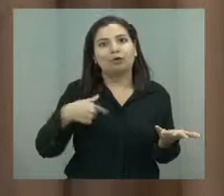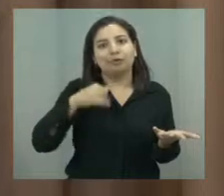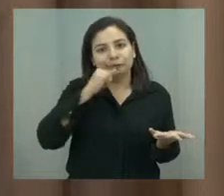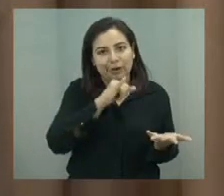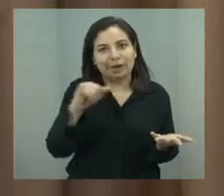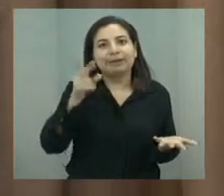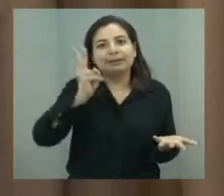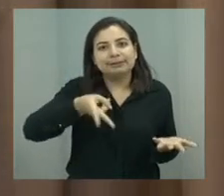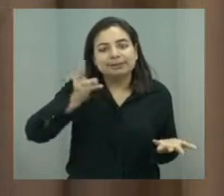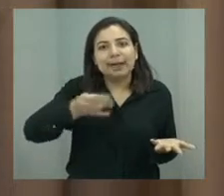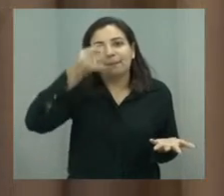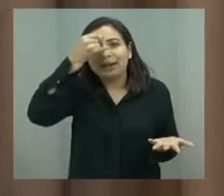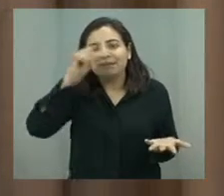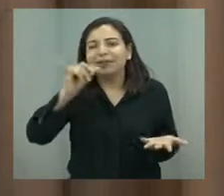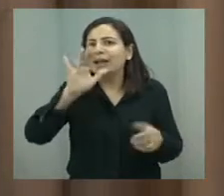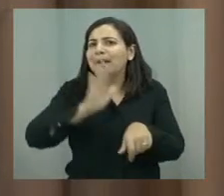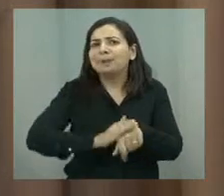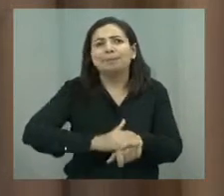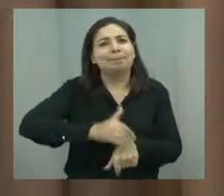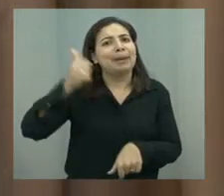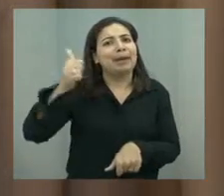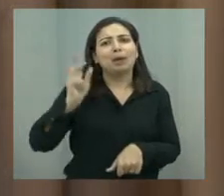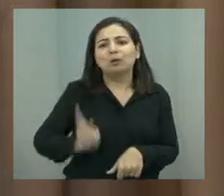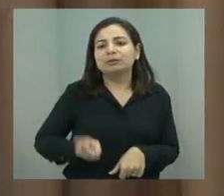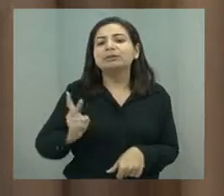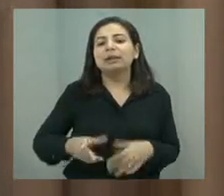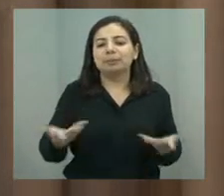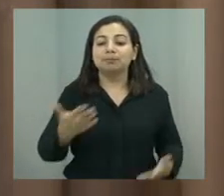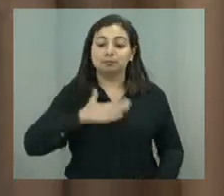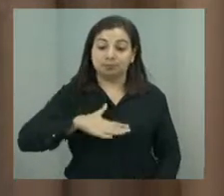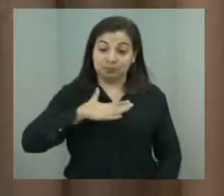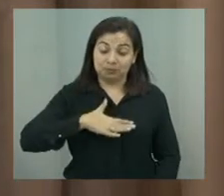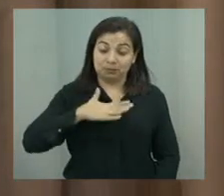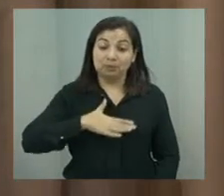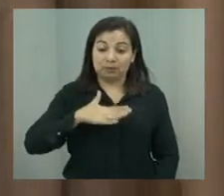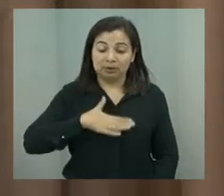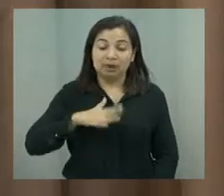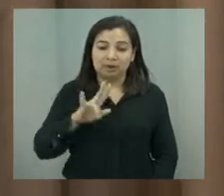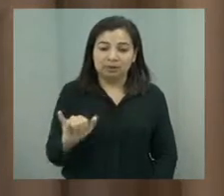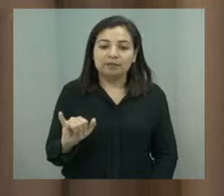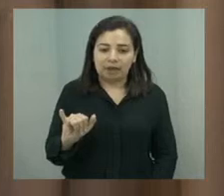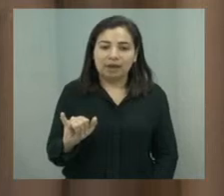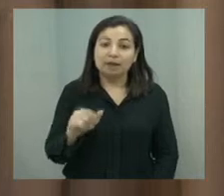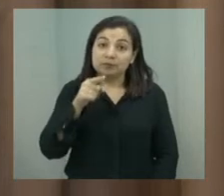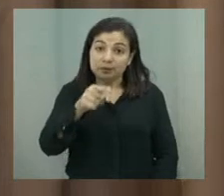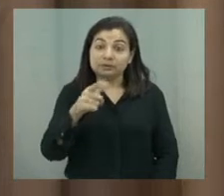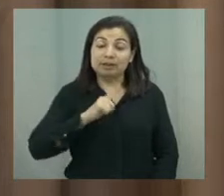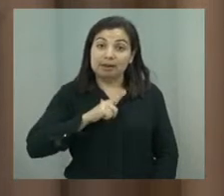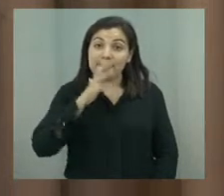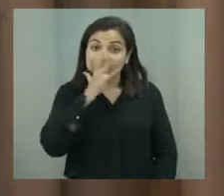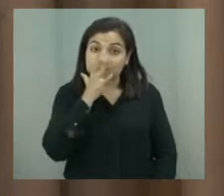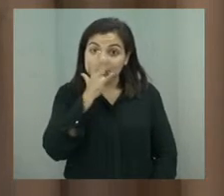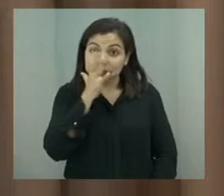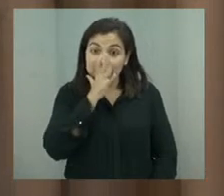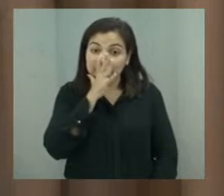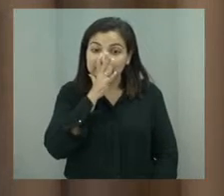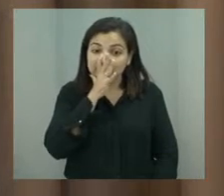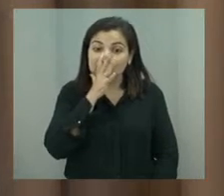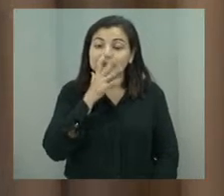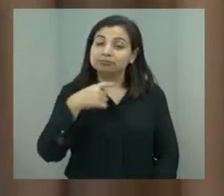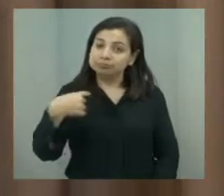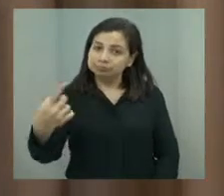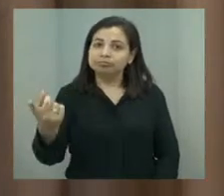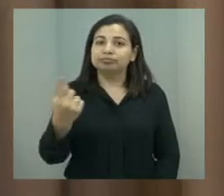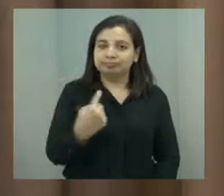vai ser sempre o melhor remédio para alguma coisa. A gente vai fazer mais um intervalo, rapidinho, e você que está aí nos assistindo e acompanhando, não saia. A gente volta já